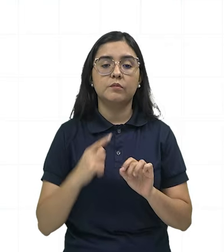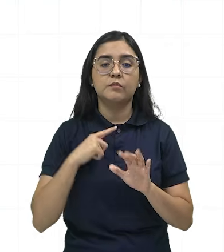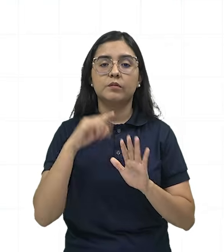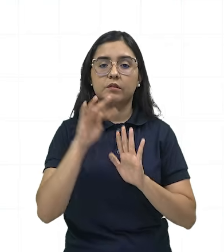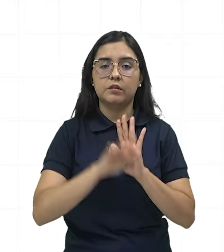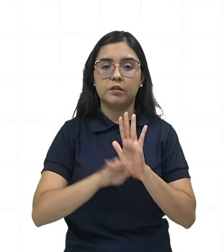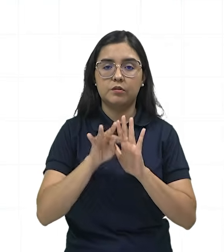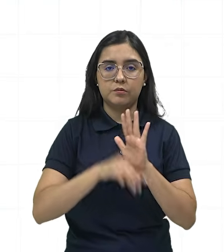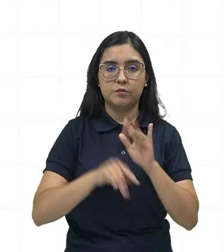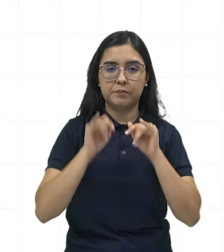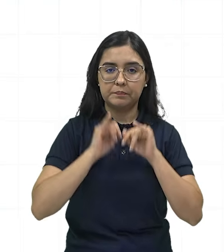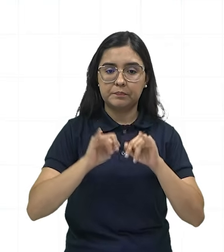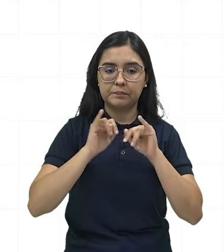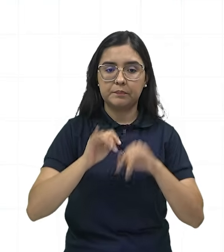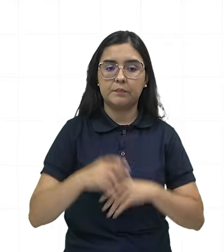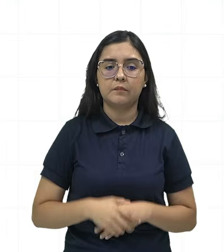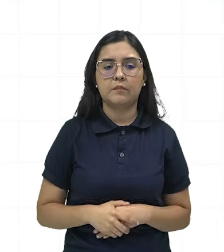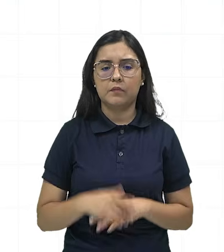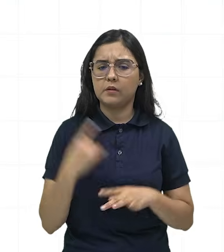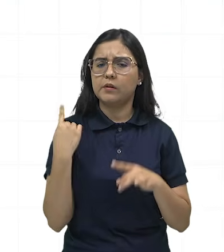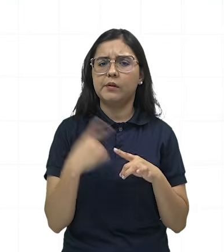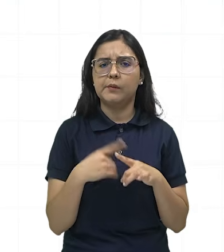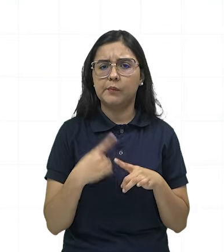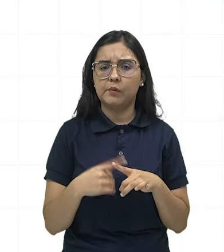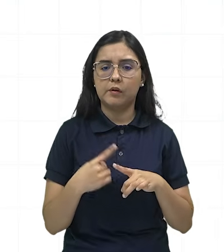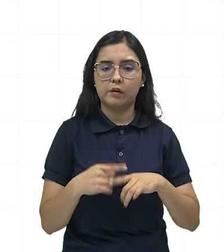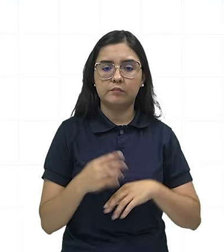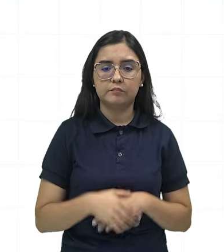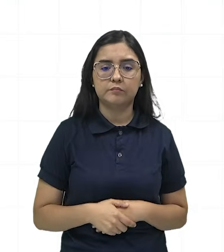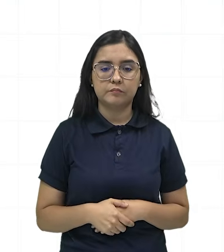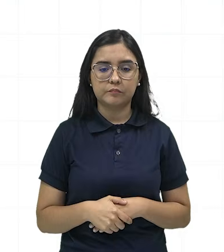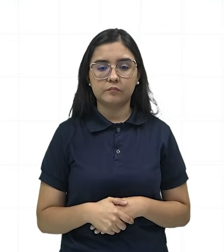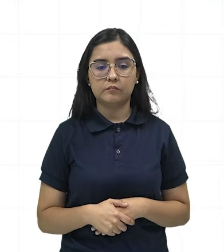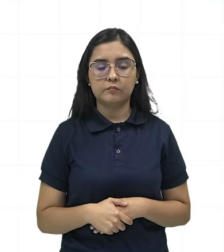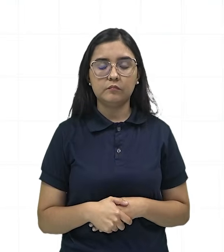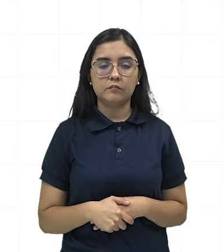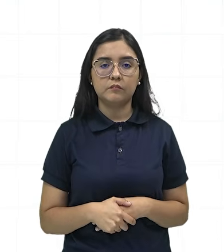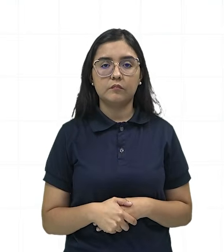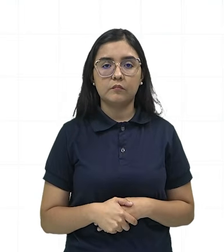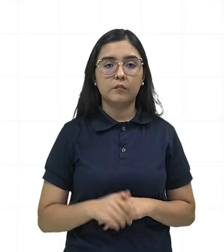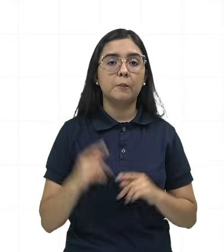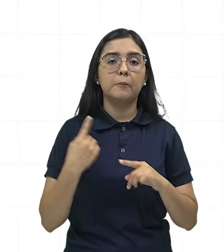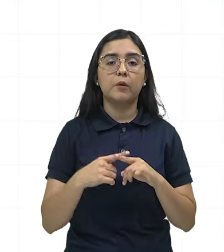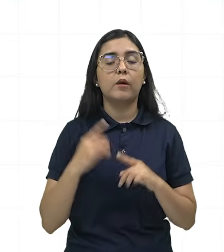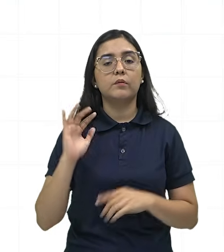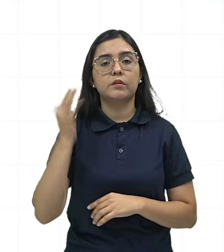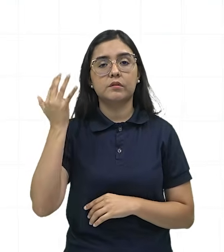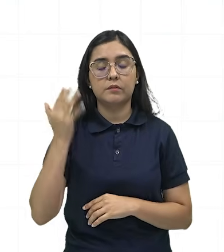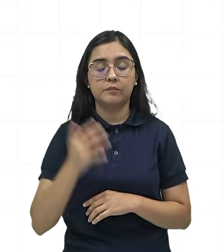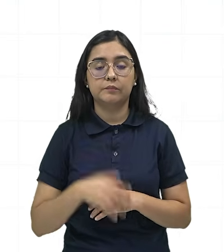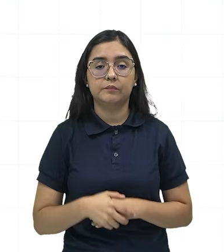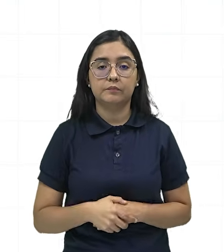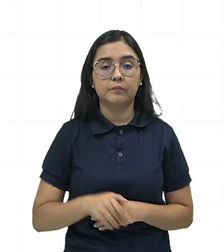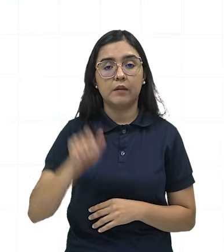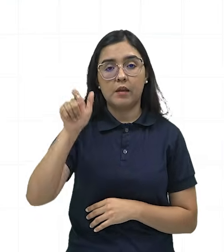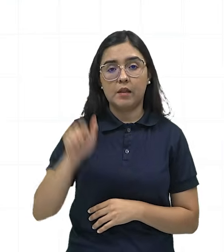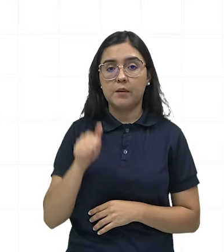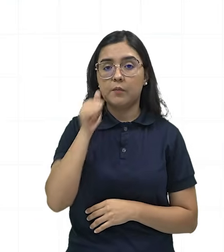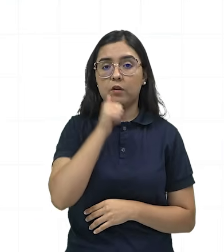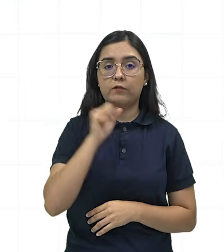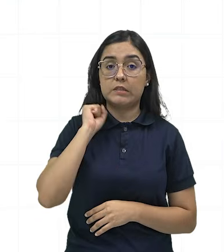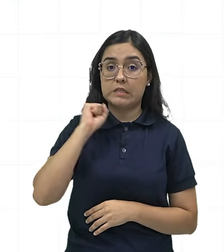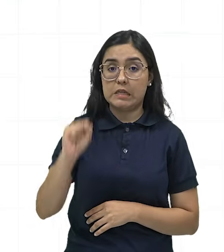notícia. E o porquê é a causa, o motivo do evento, né? Então, no caso, ela foi